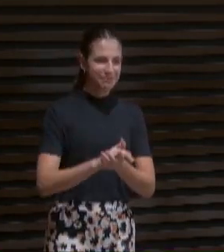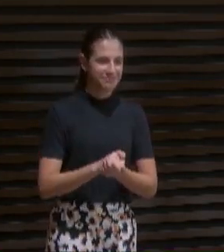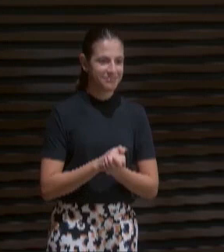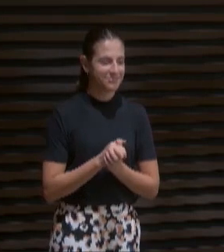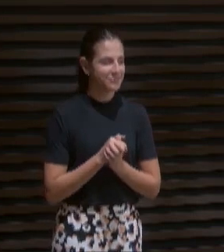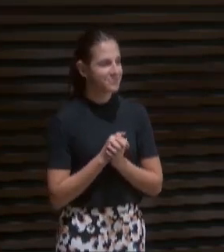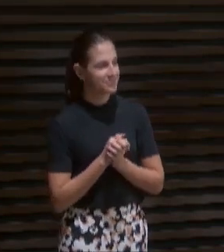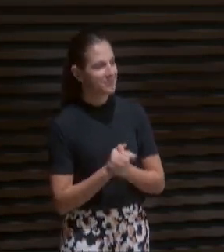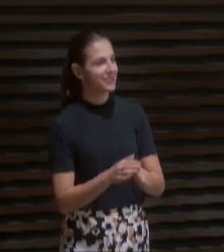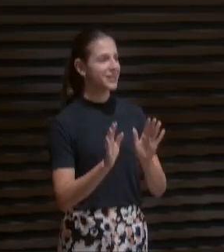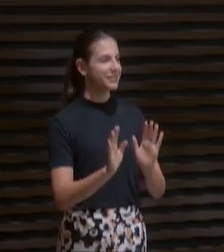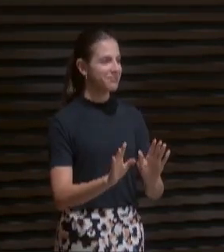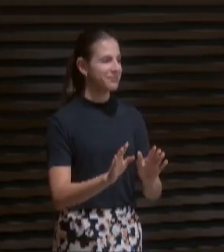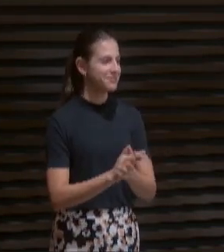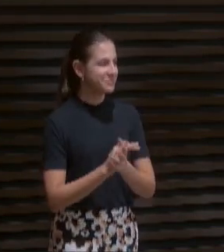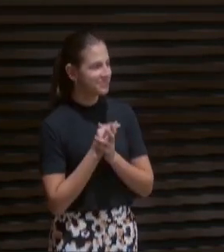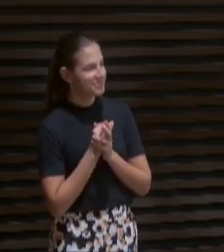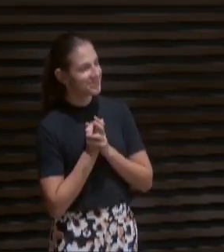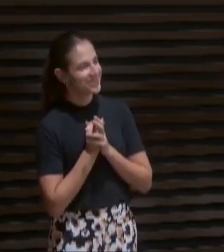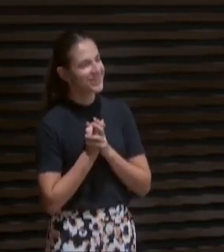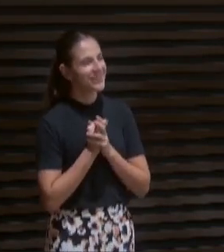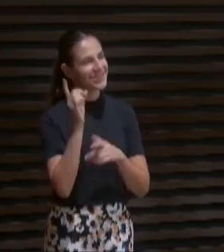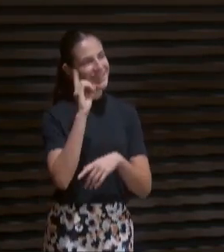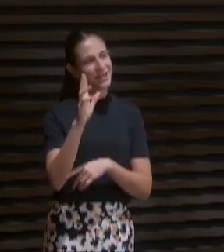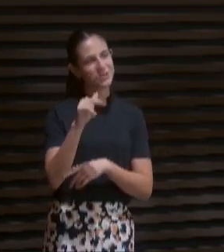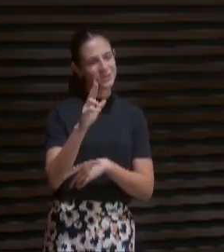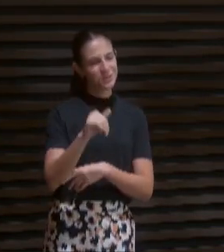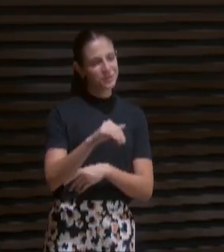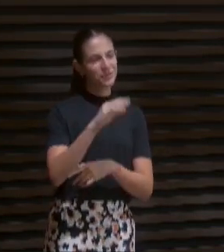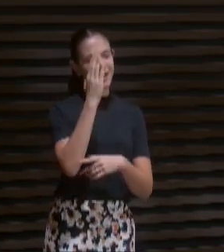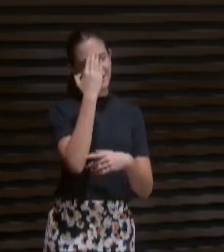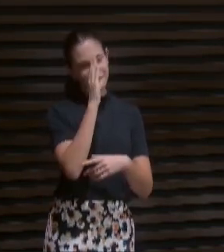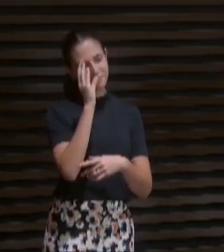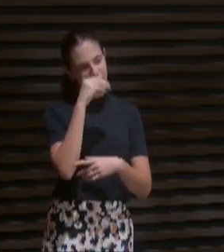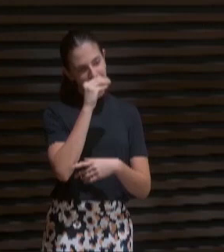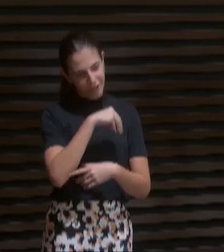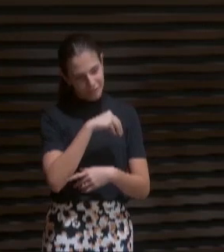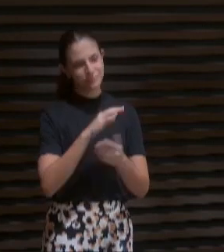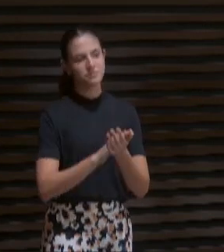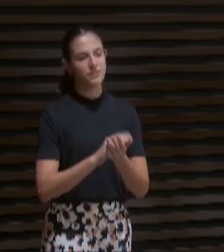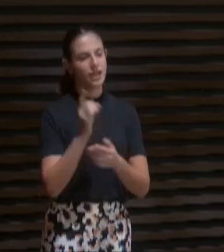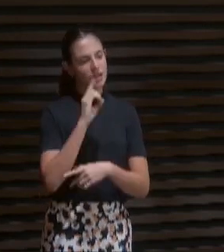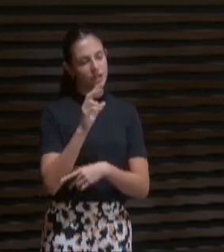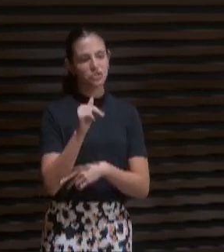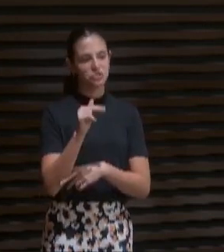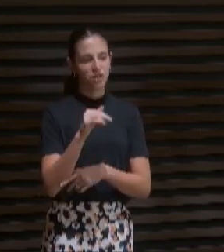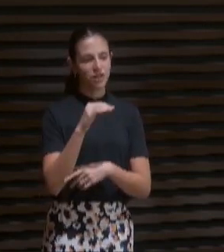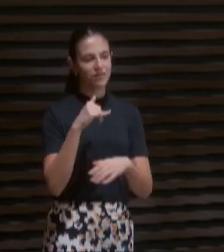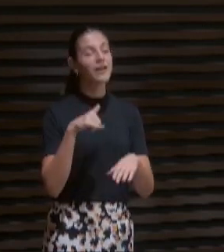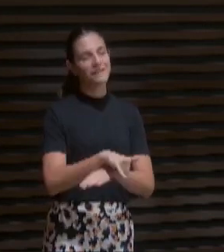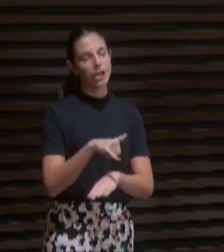Vamos esperar. Deus nunca falhou. Ele nunca falhou.